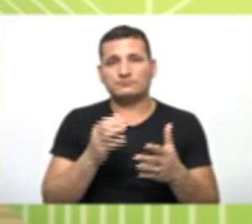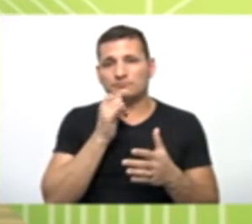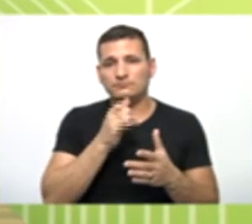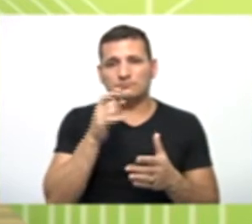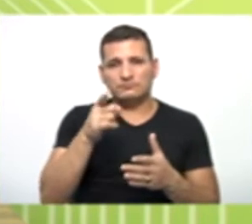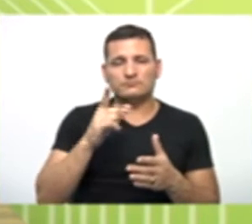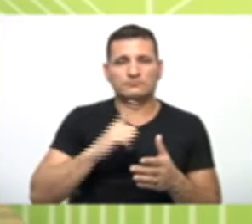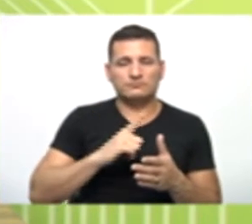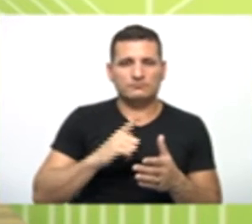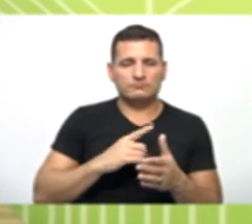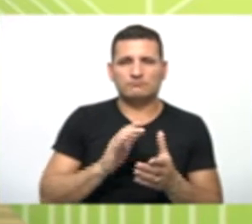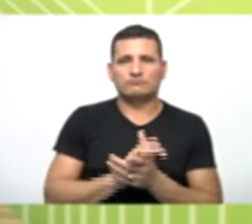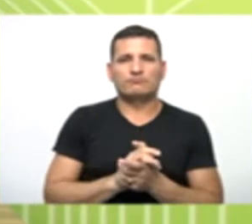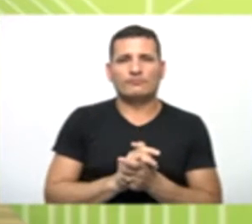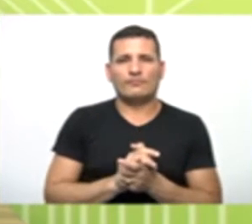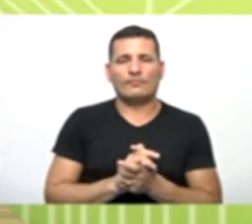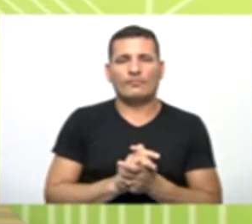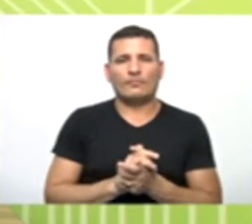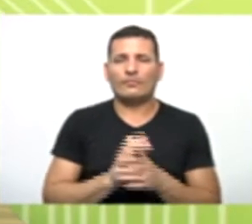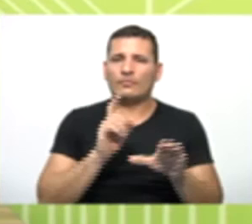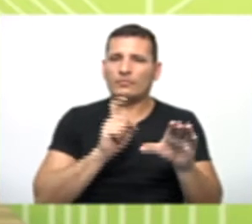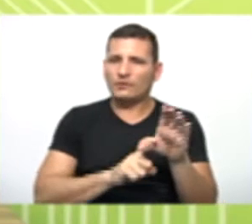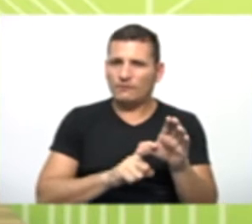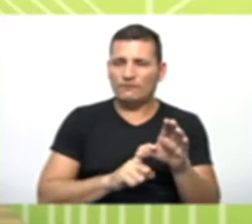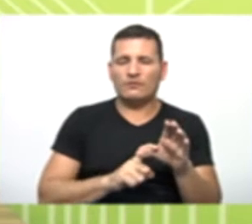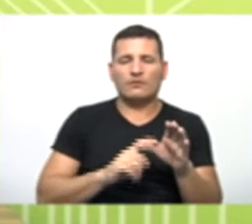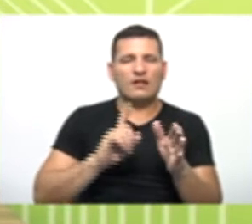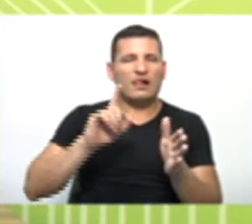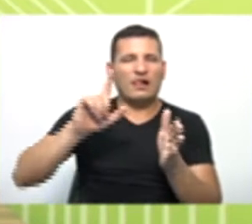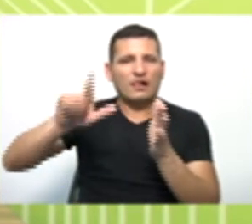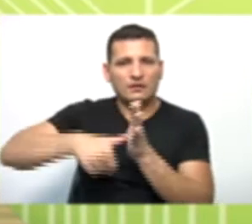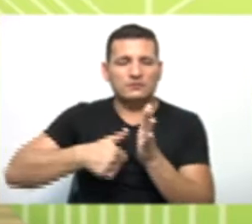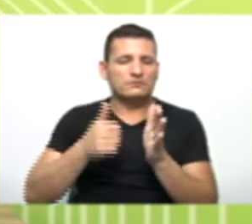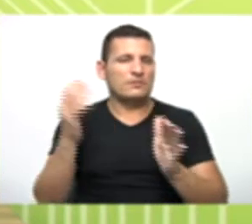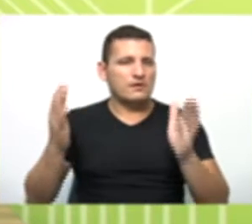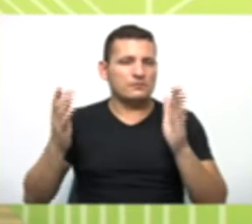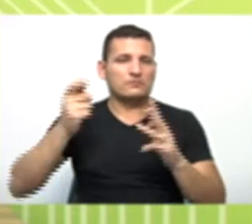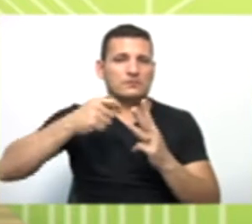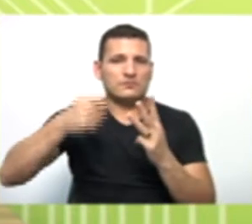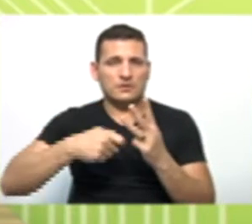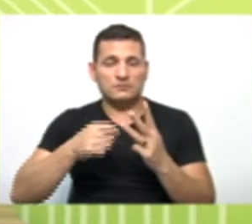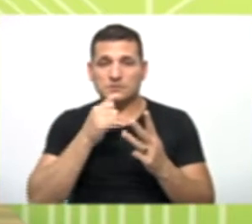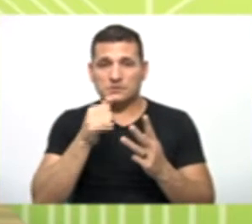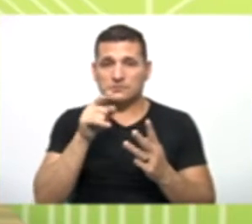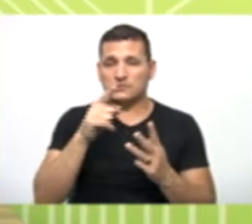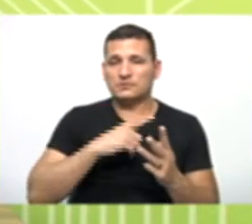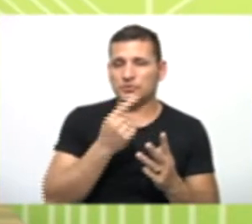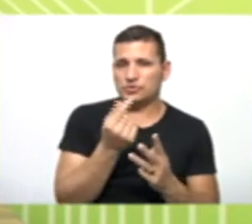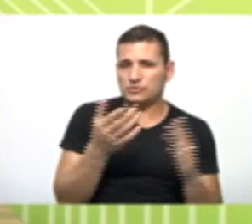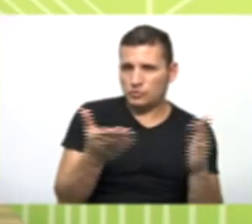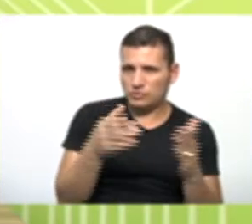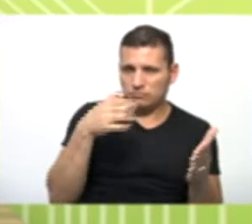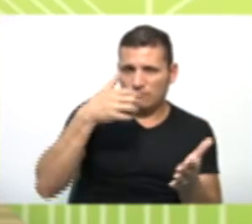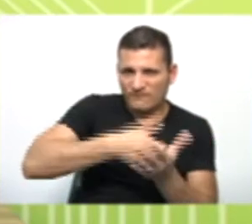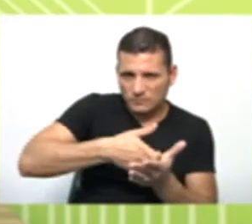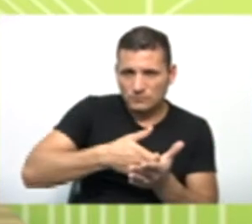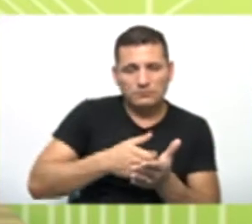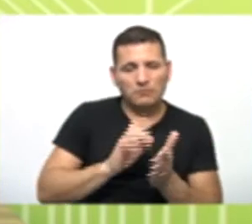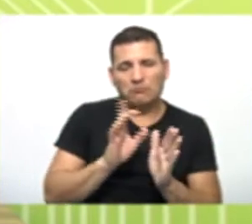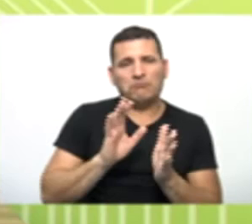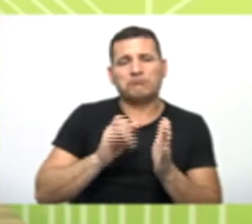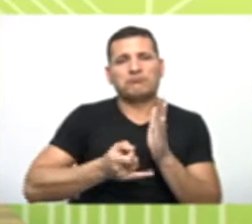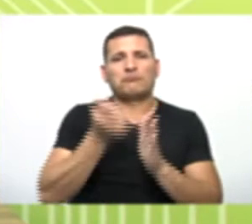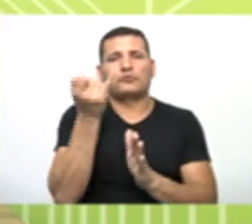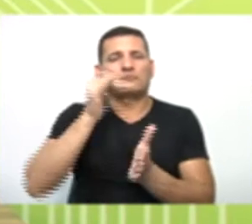daqui a 3 meses e já tem o dinheiro para pagar toda a dívida hoje, você não vai precisar de pagar toda aquela dívida. Como você